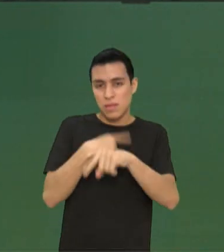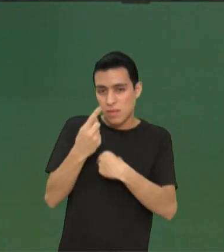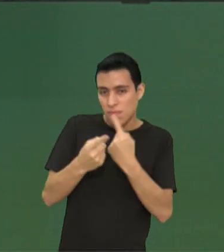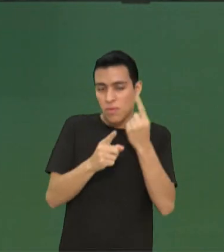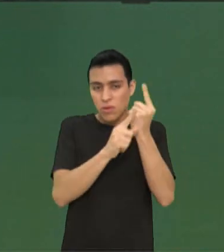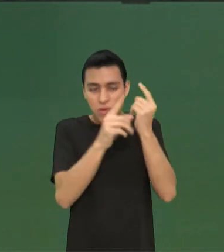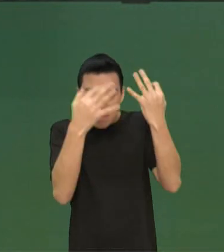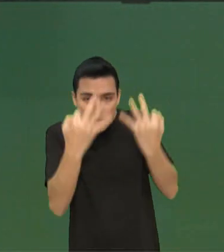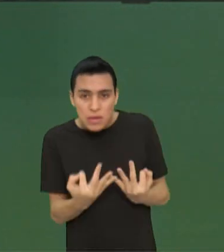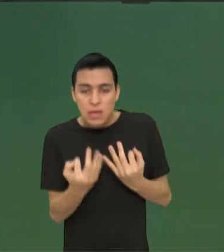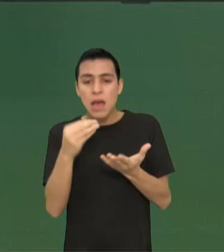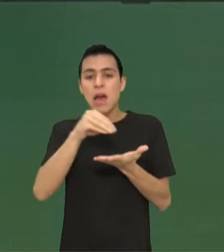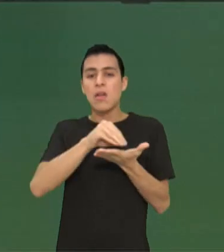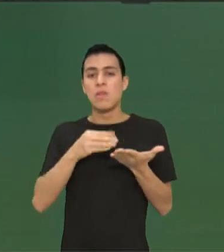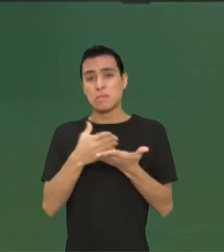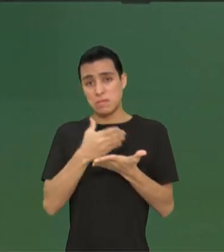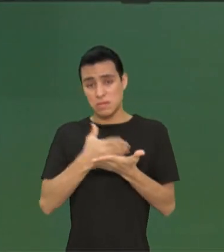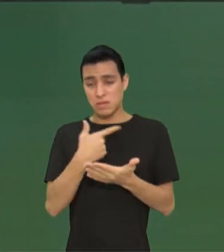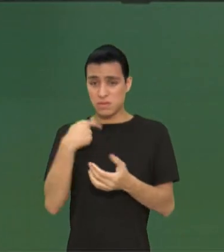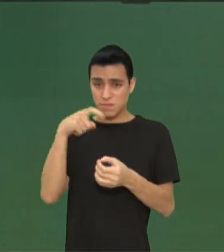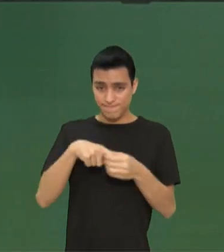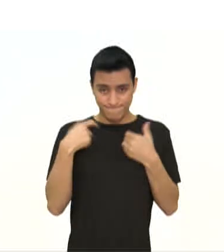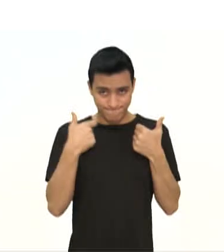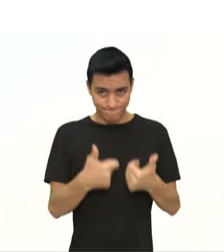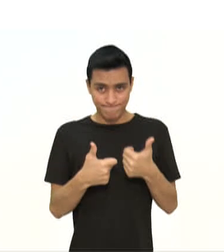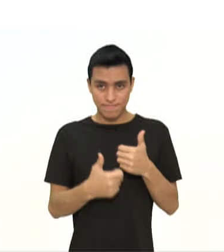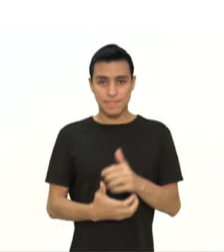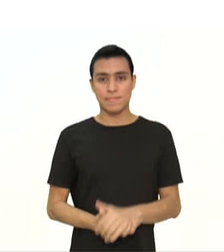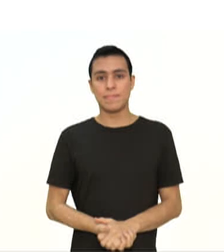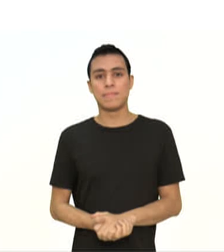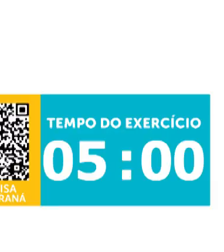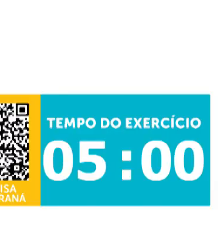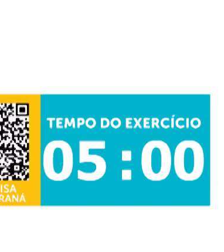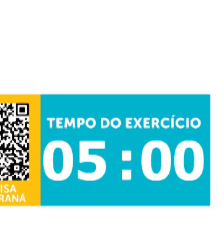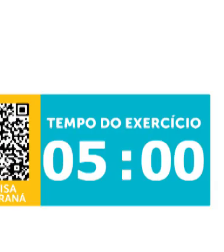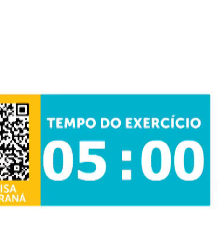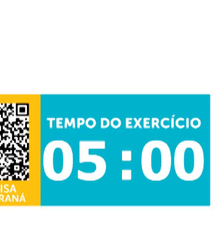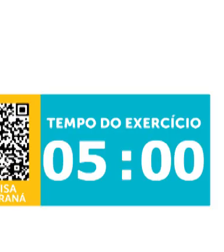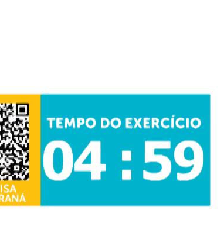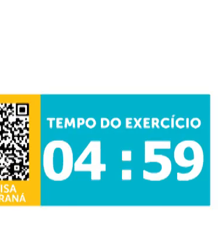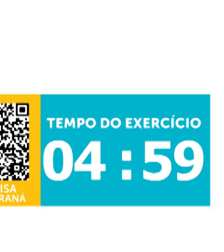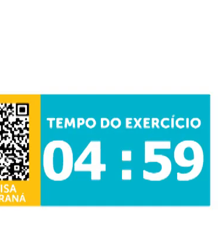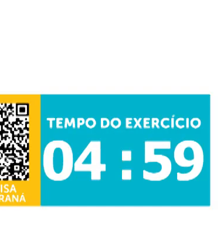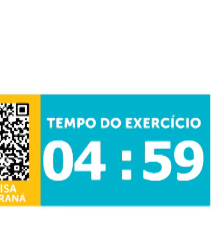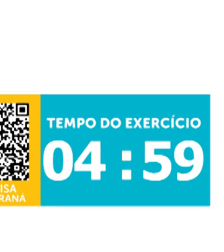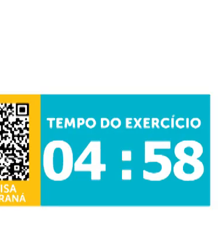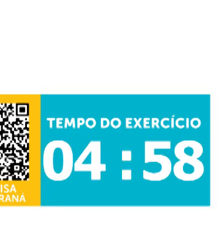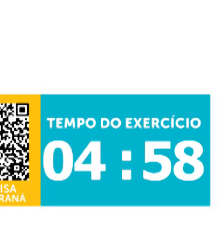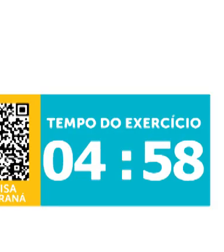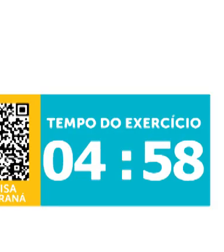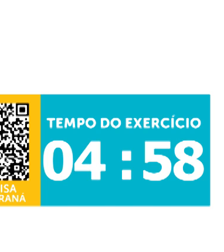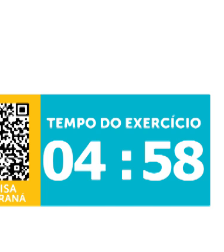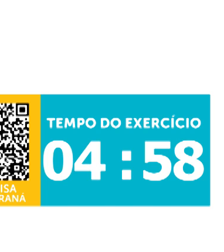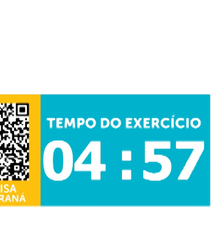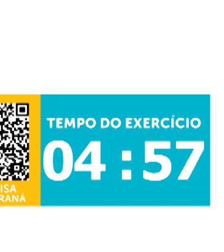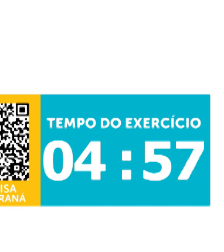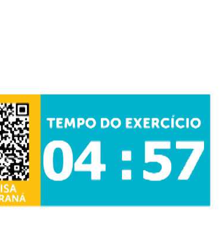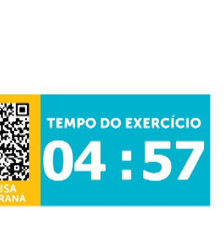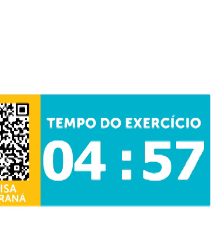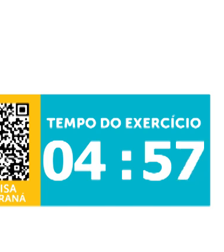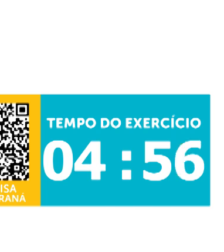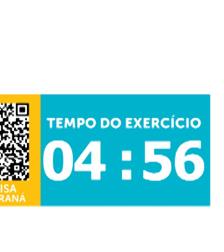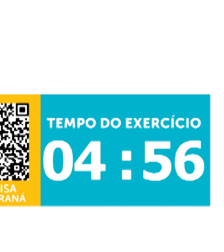sangue, eles conseguem fazer um processo por ano, onde eles retiram o sangue do corpo dele, fazem todo um processo de obtenção